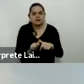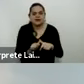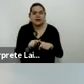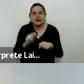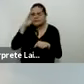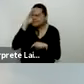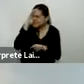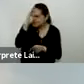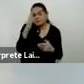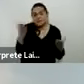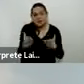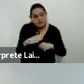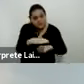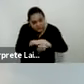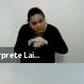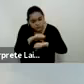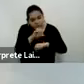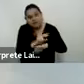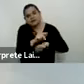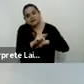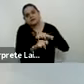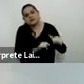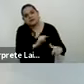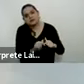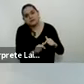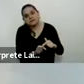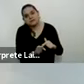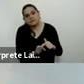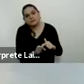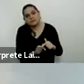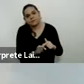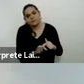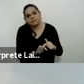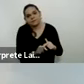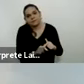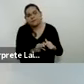prioridade é garantir o emprego. Mesmo que temos que estudar